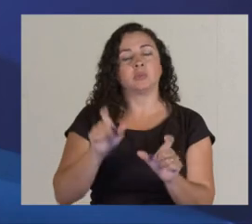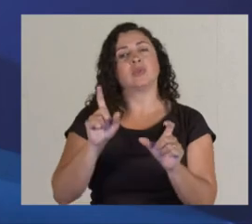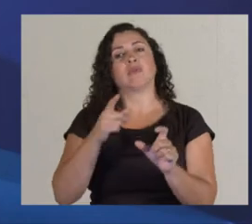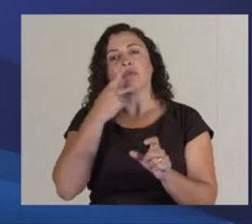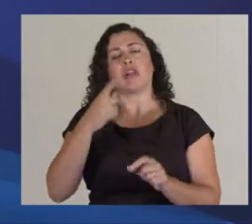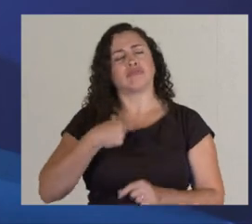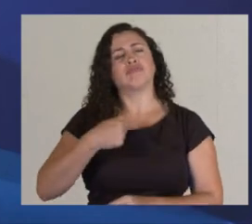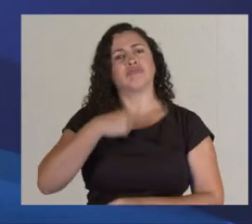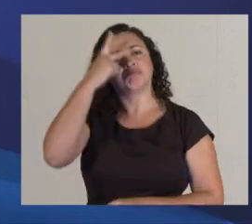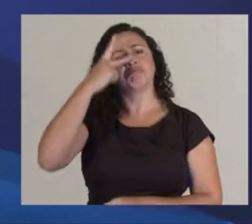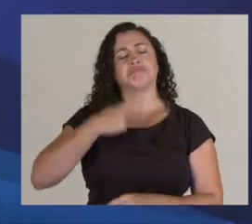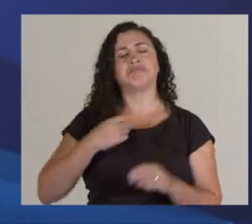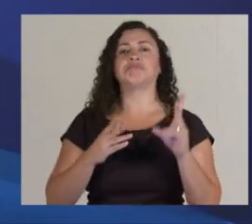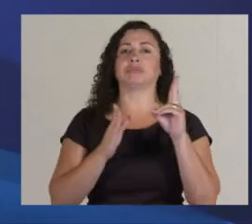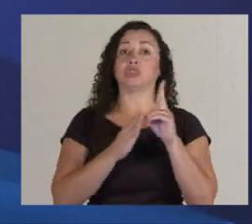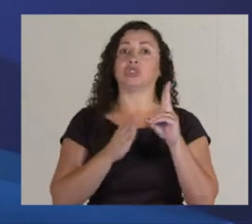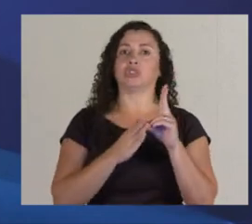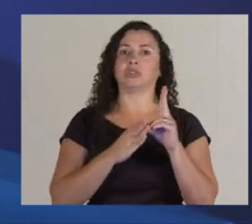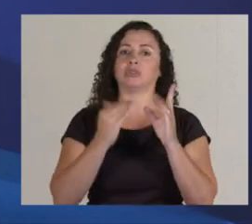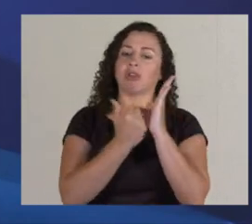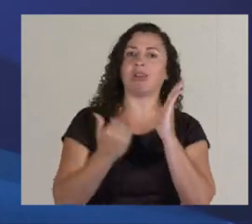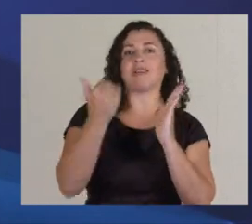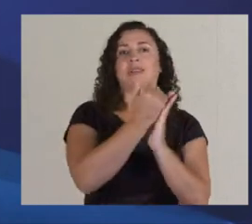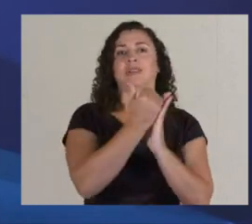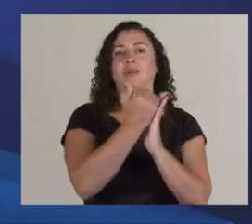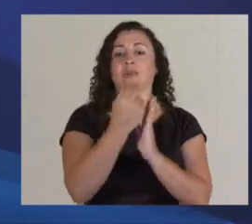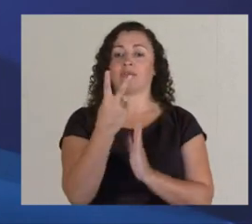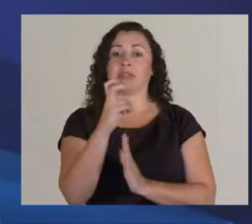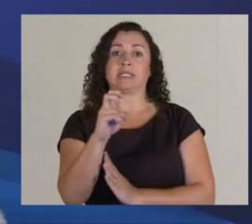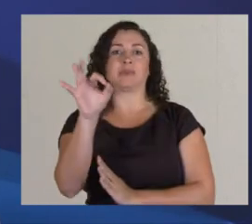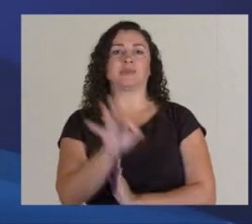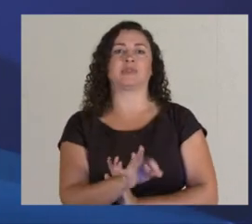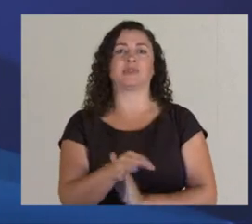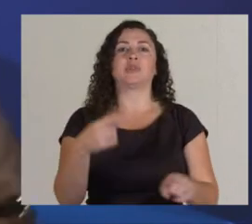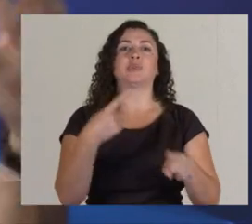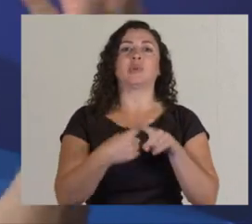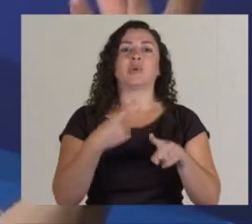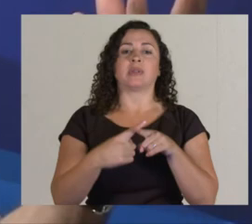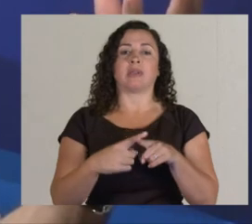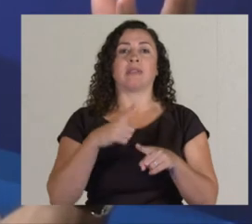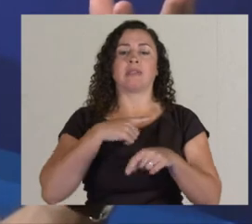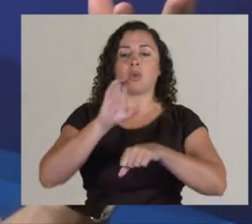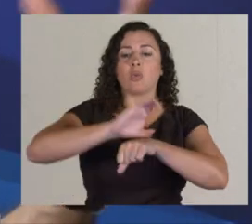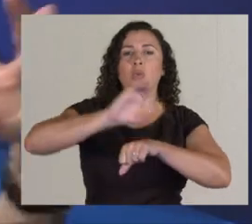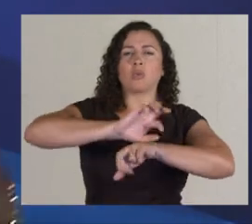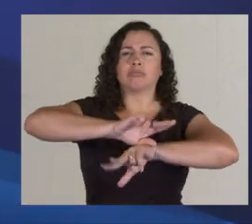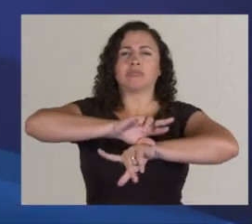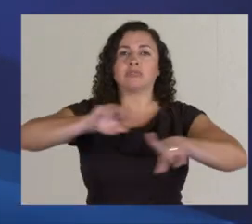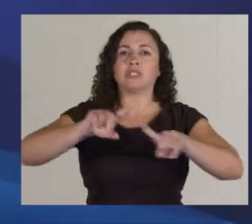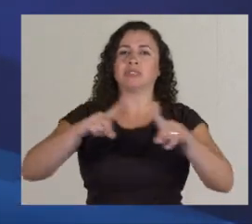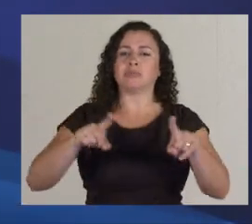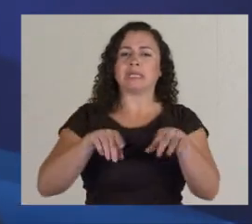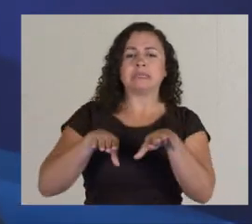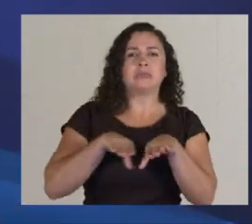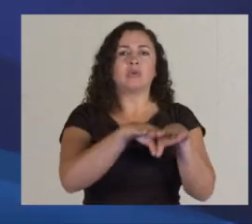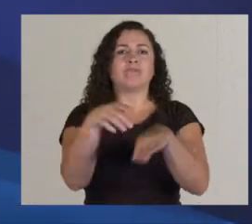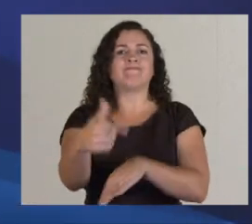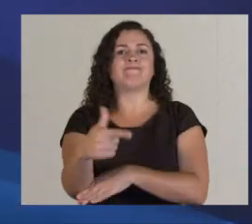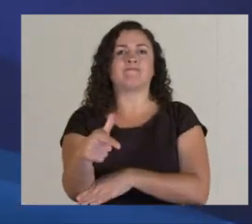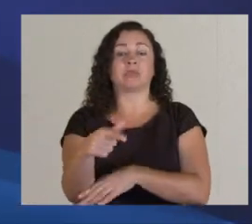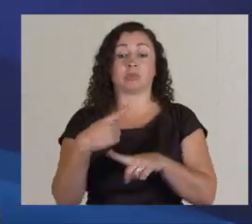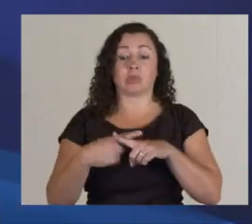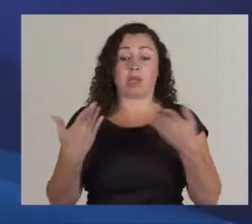e indígenas, então nós demos um pequeno salto de 25%, porque há uma grande disparidade nos cursos, porque agora